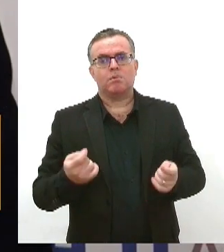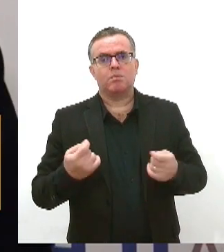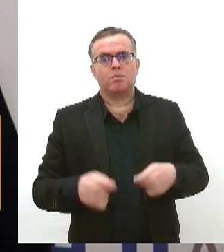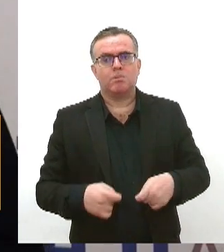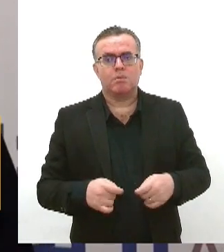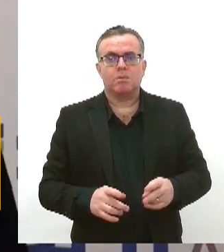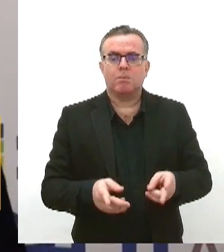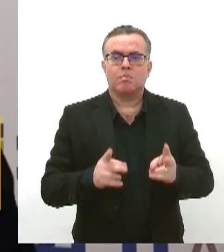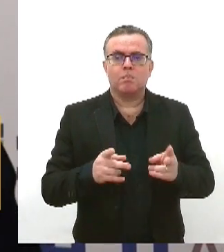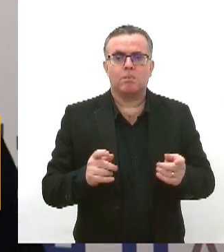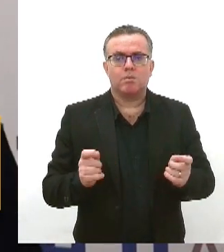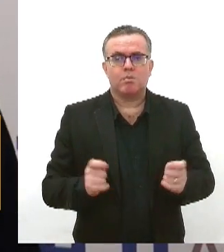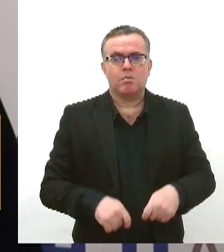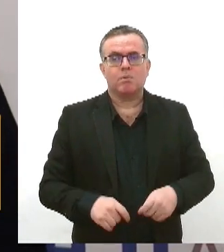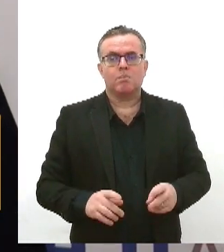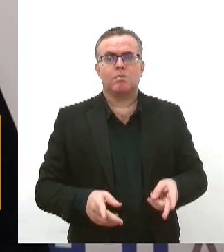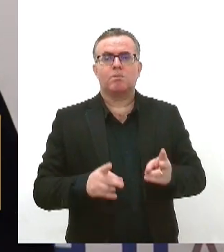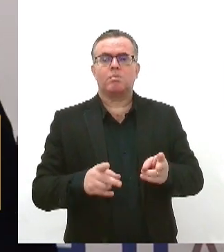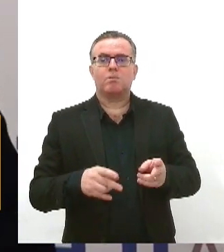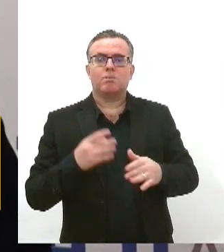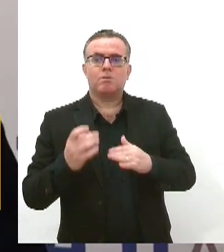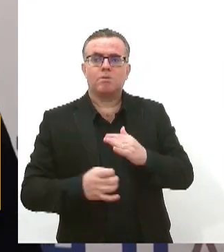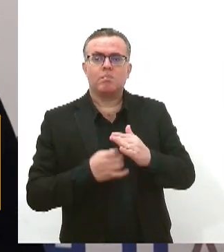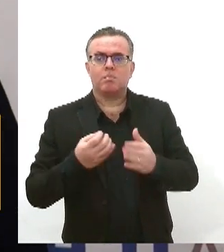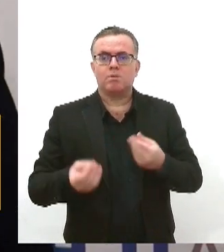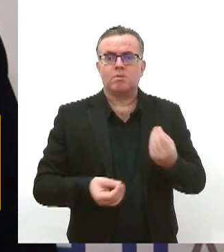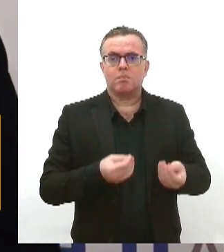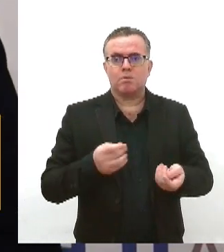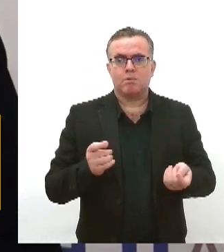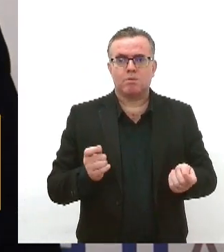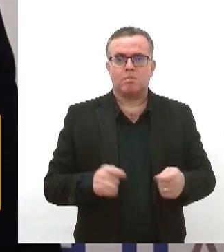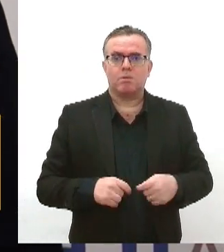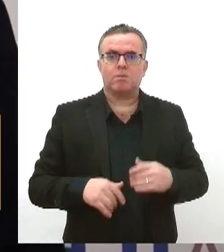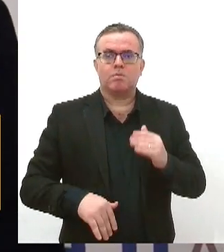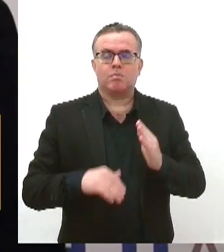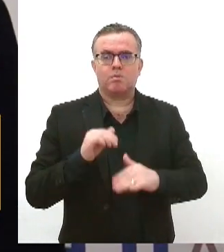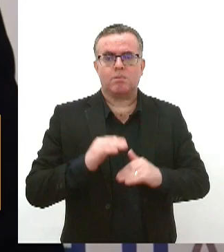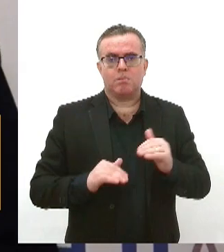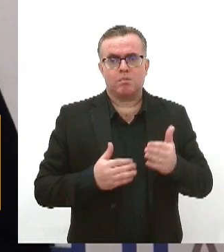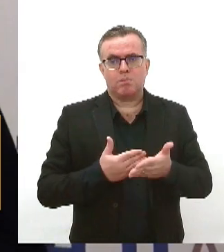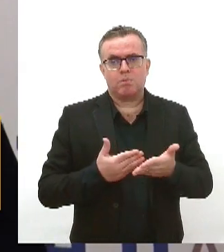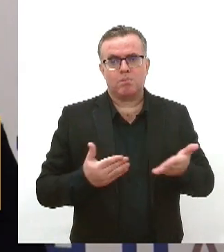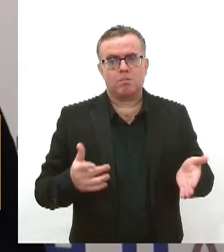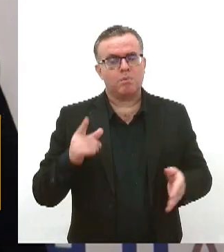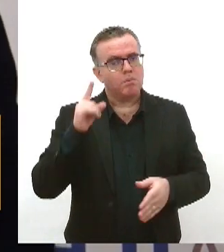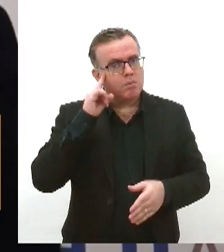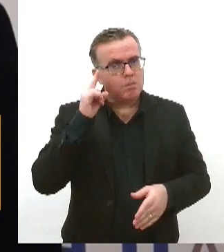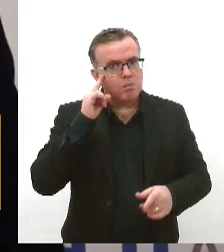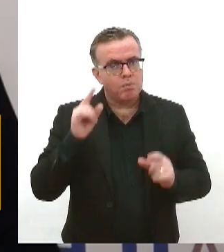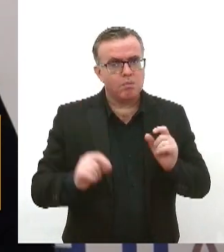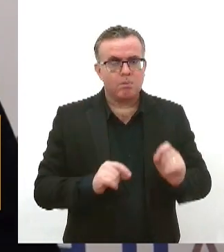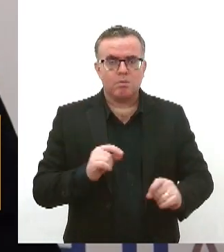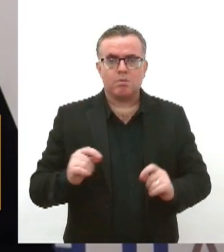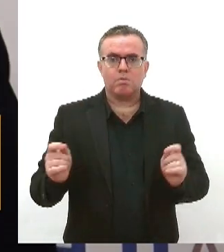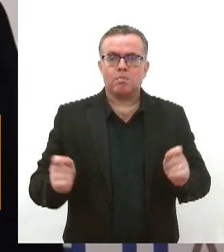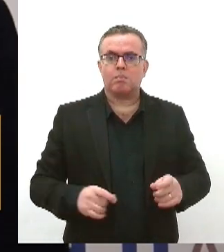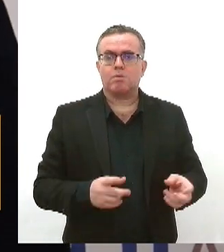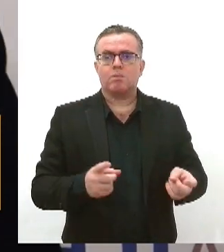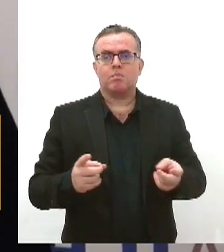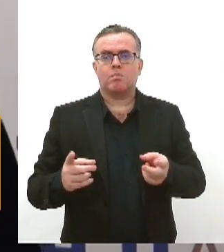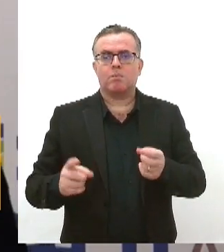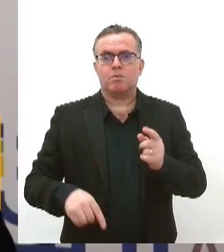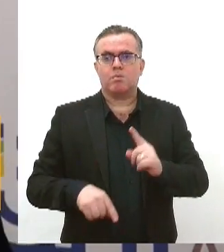condição das empresas, dos trabalhadores, dos profissionais que estão no dia a dia da labuta, né, vendendo seus produtos, até de forma